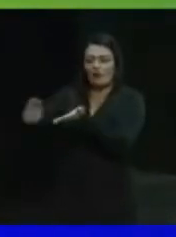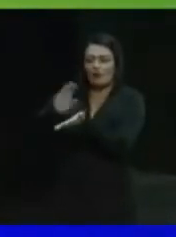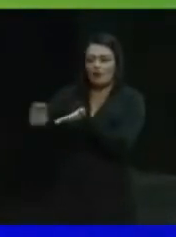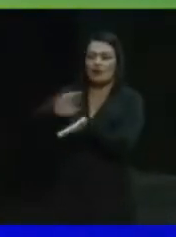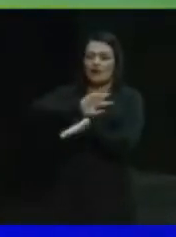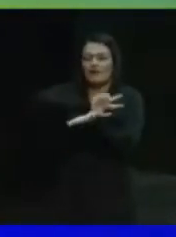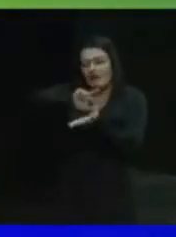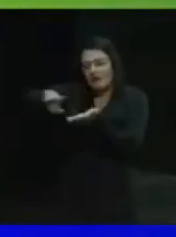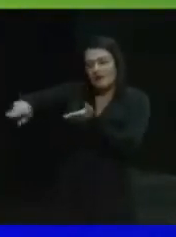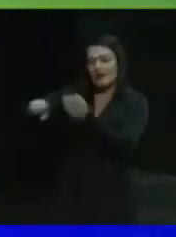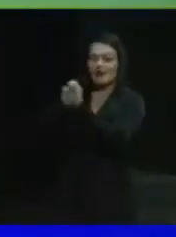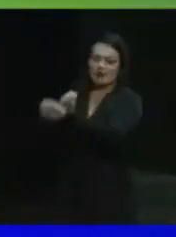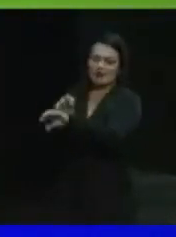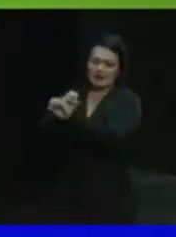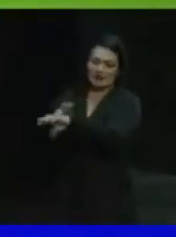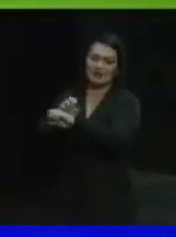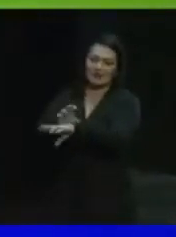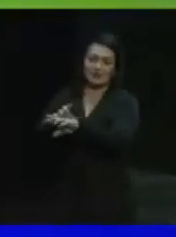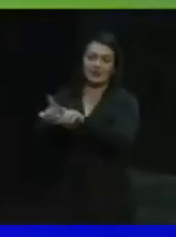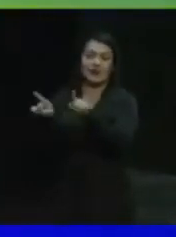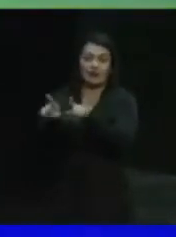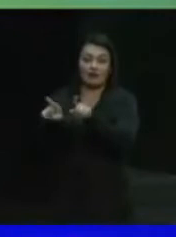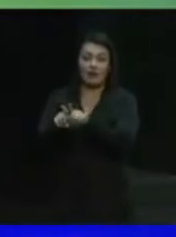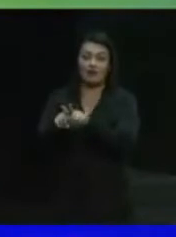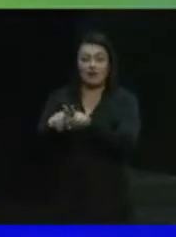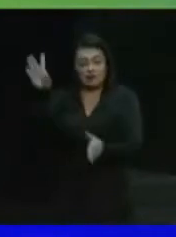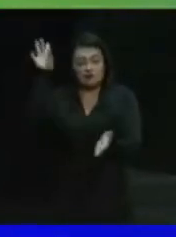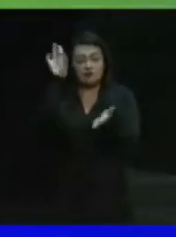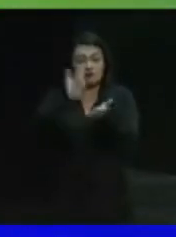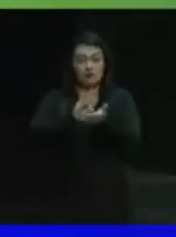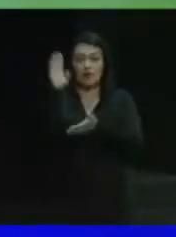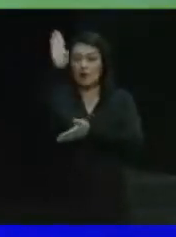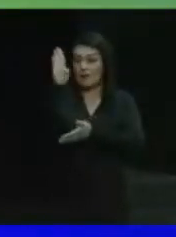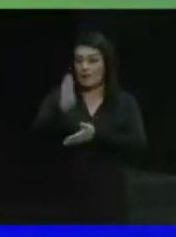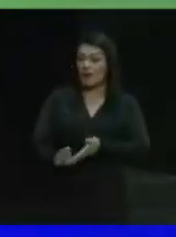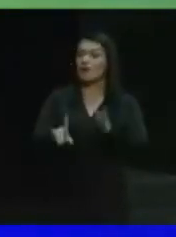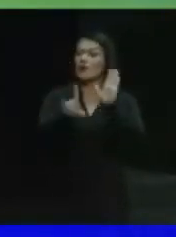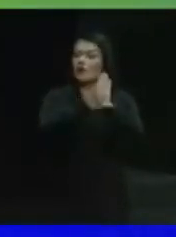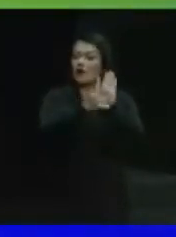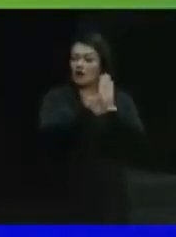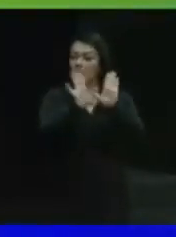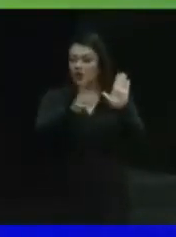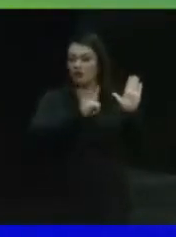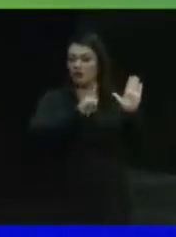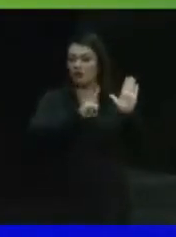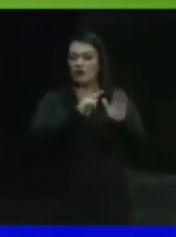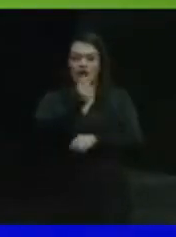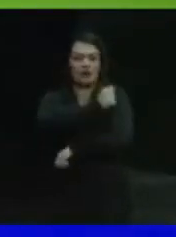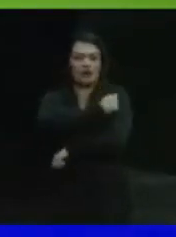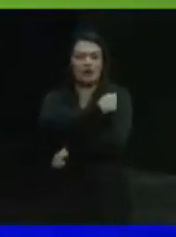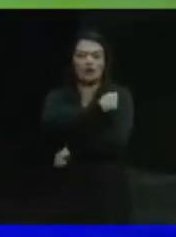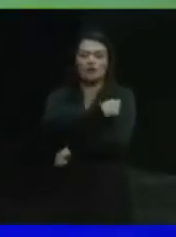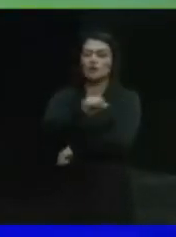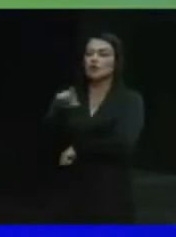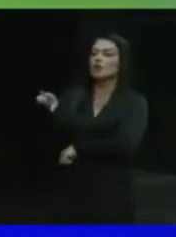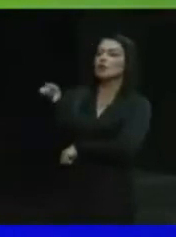ensino e tornar real em todo o país o que a lei já autoriza, que os alunos possam escolher